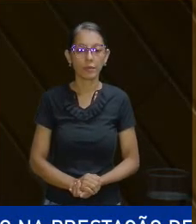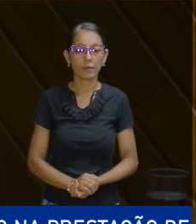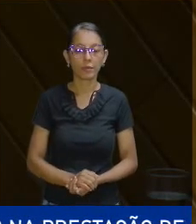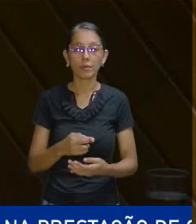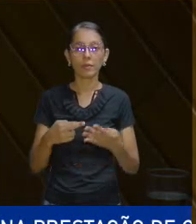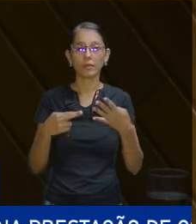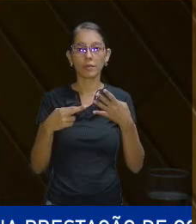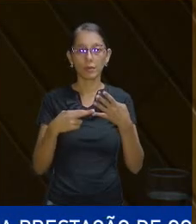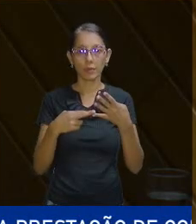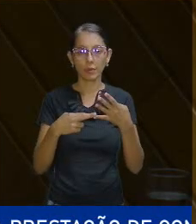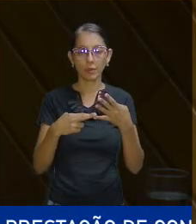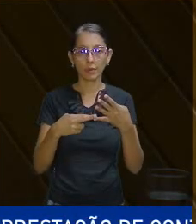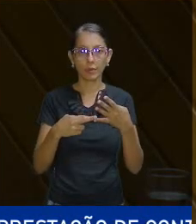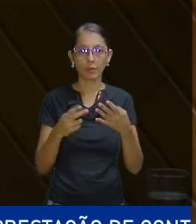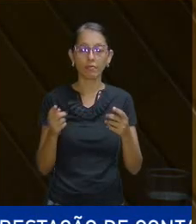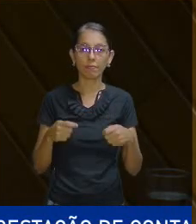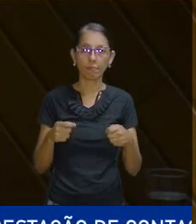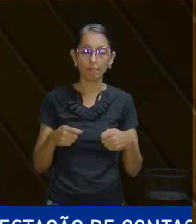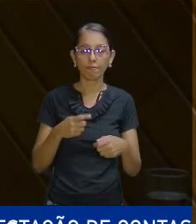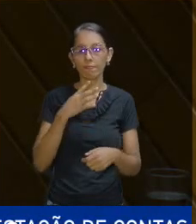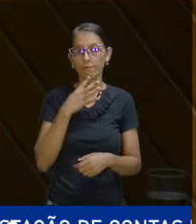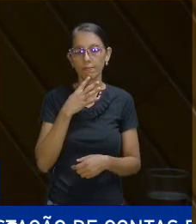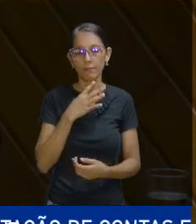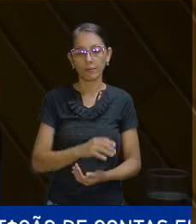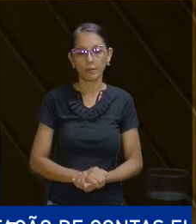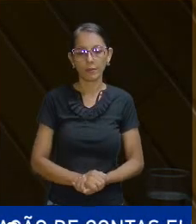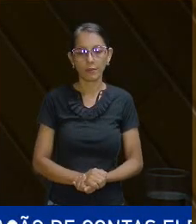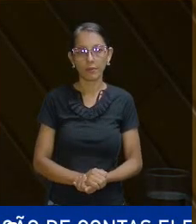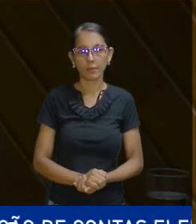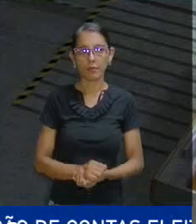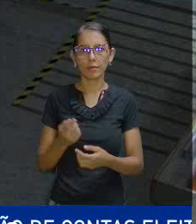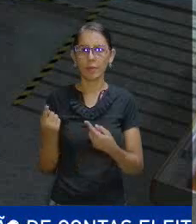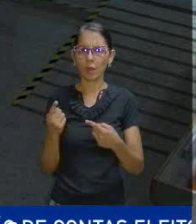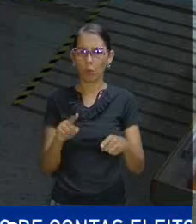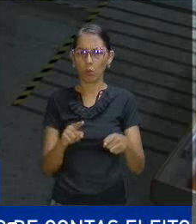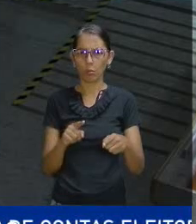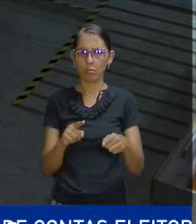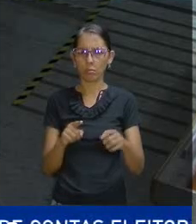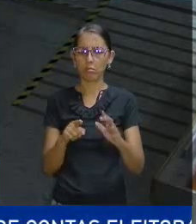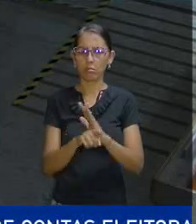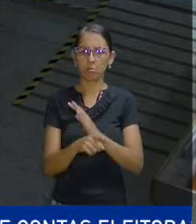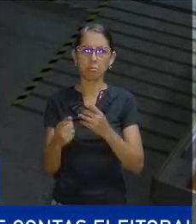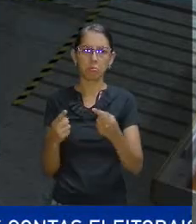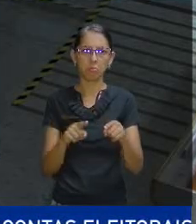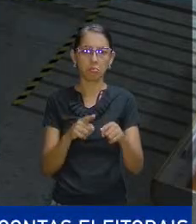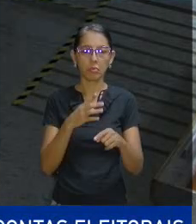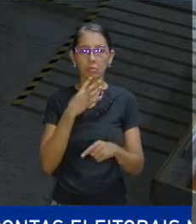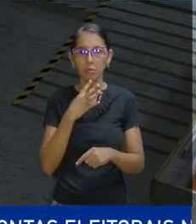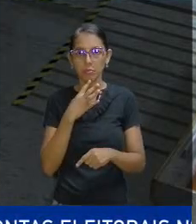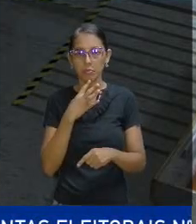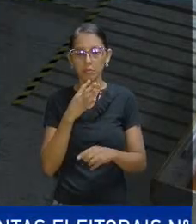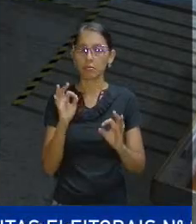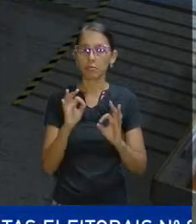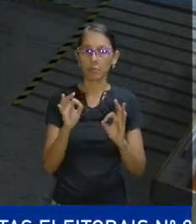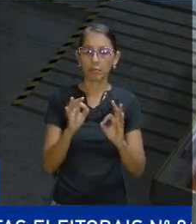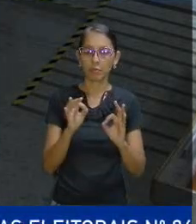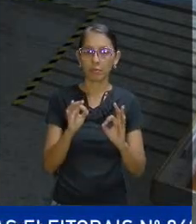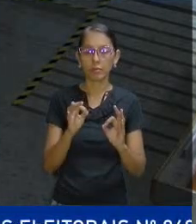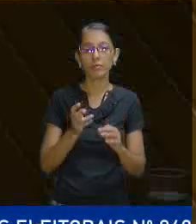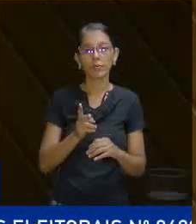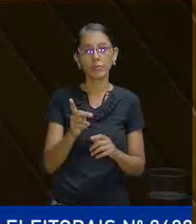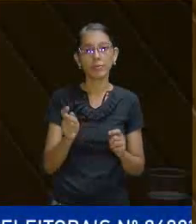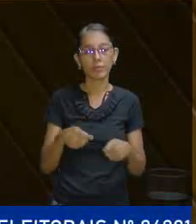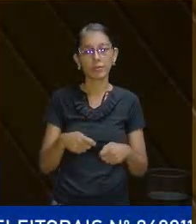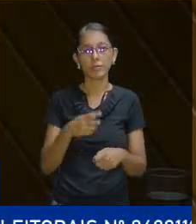é adequado e tempestivo dele Eu pergunto se há alguma objeção quanto à 21ª Sessão Judiciária Ordinária não do há, TRE. Vossa Excelência